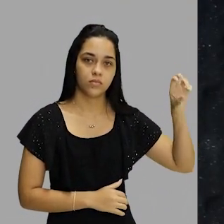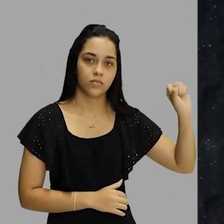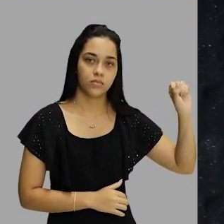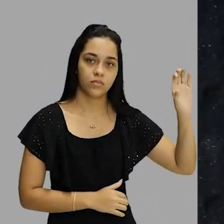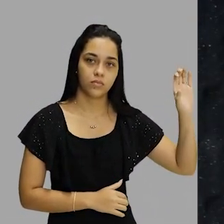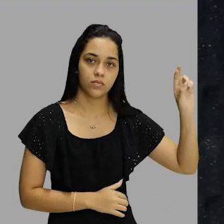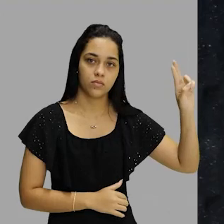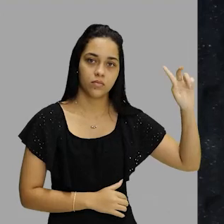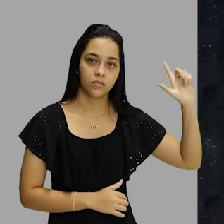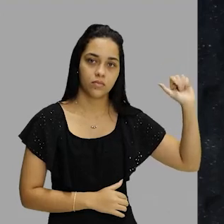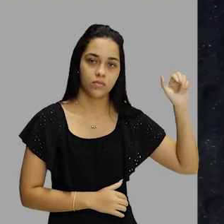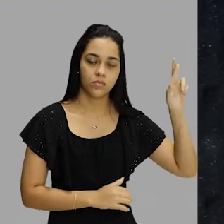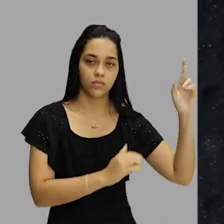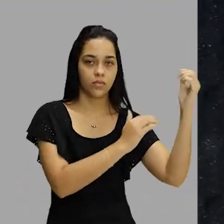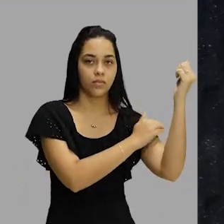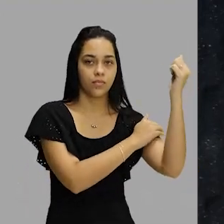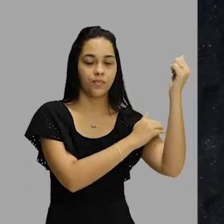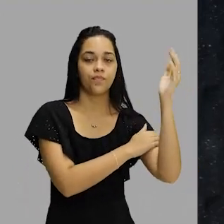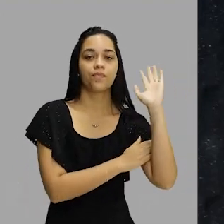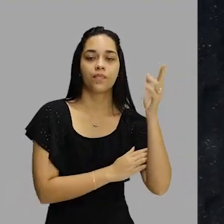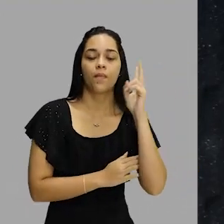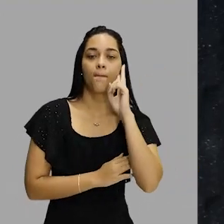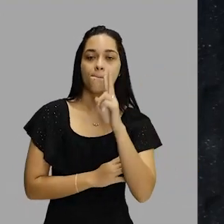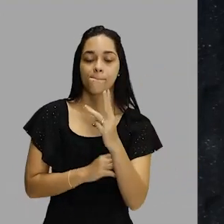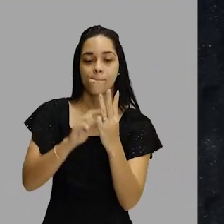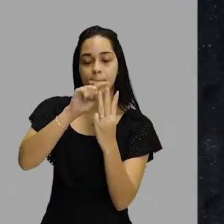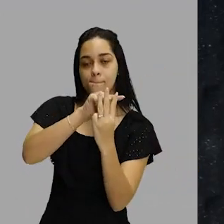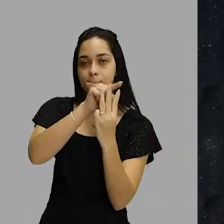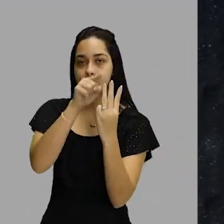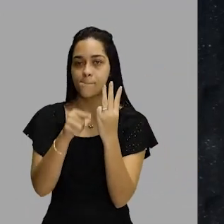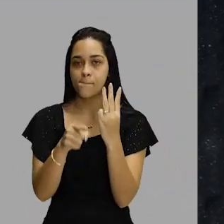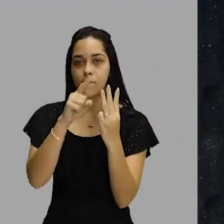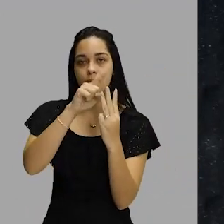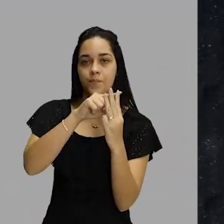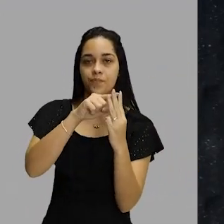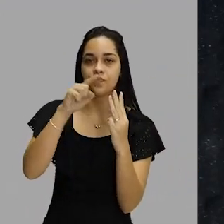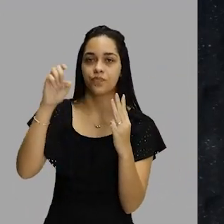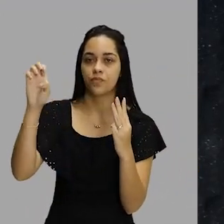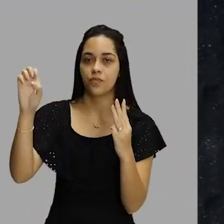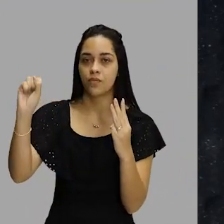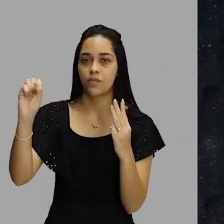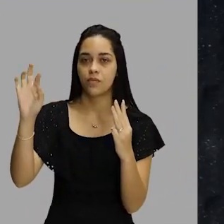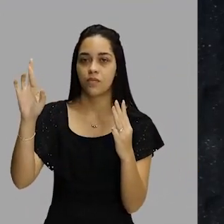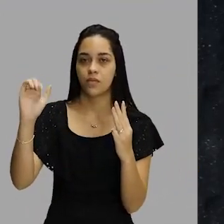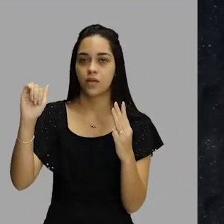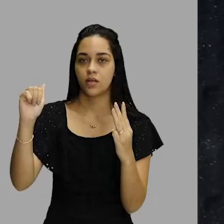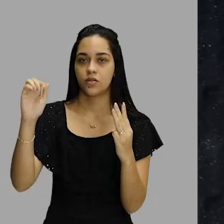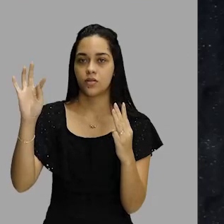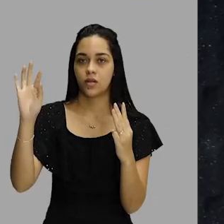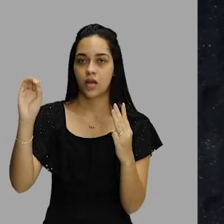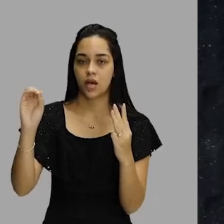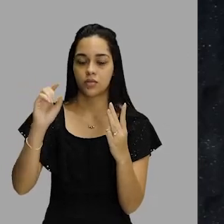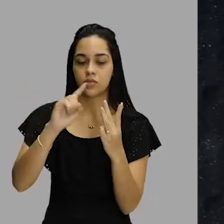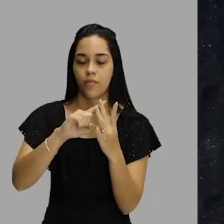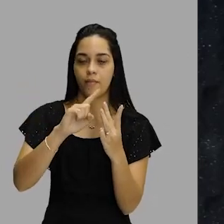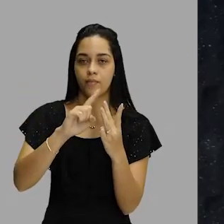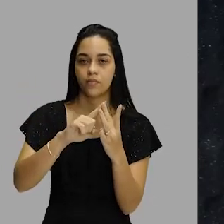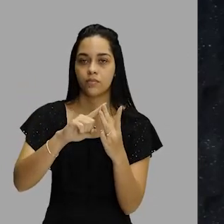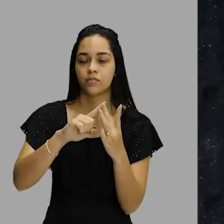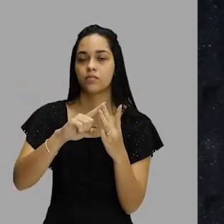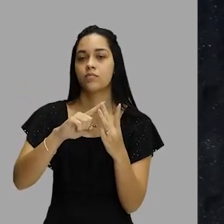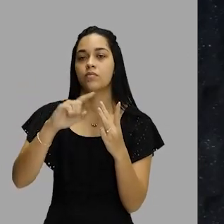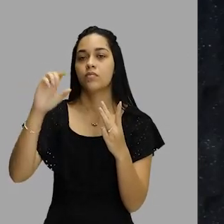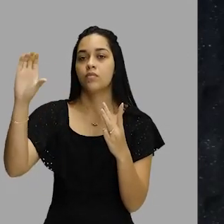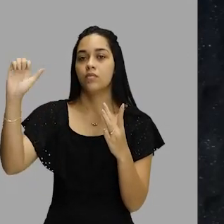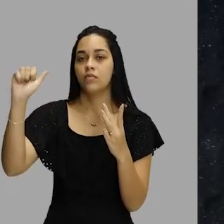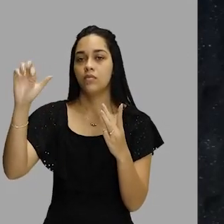muscular, vimos os 3 tipos, né? Que é o tecido muscular estriado esquelético, tecido muscular